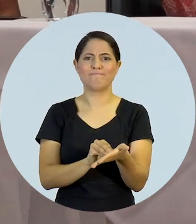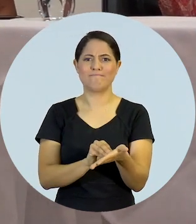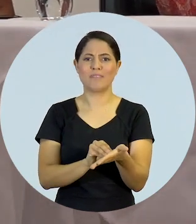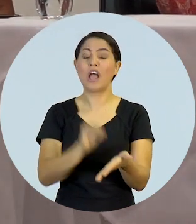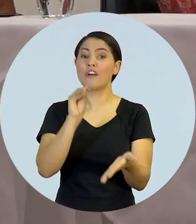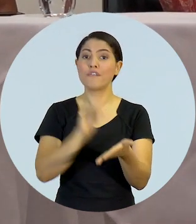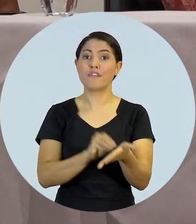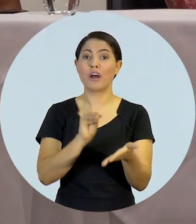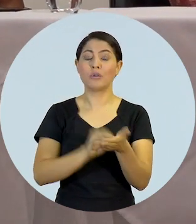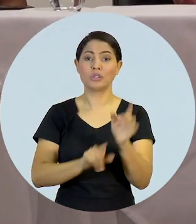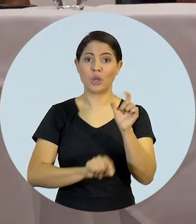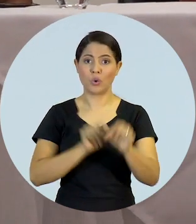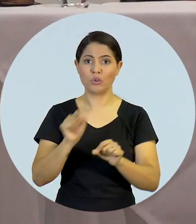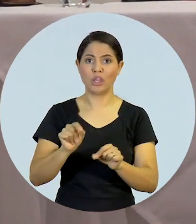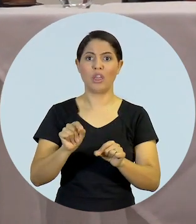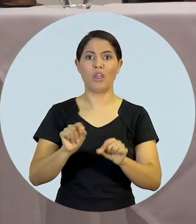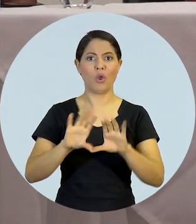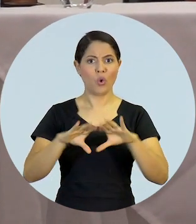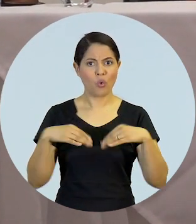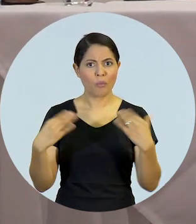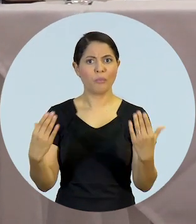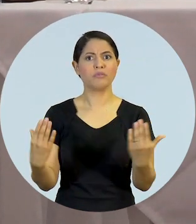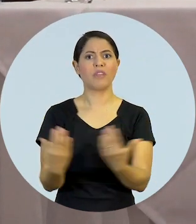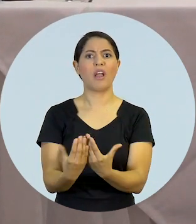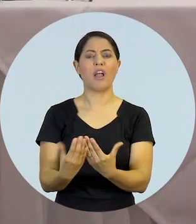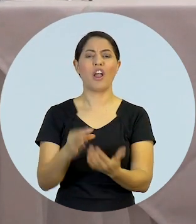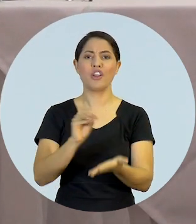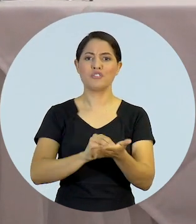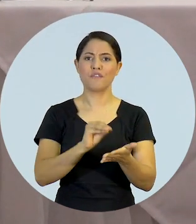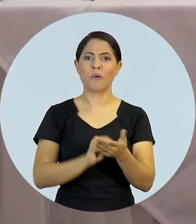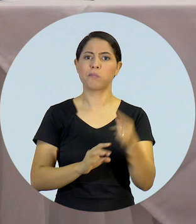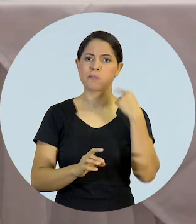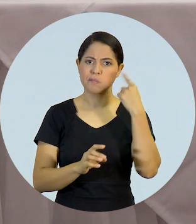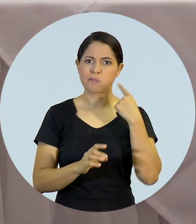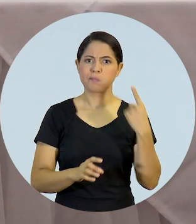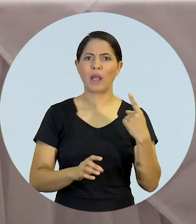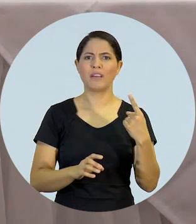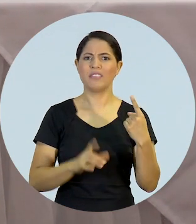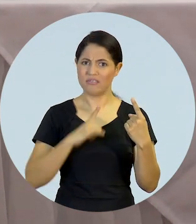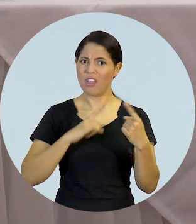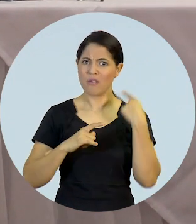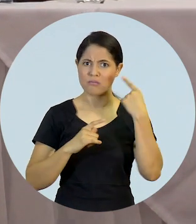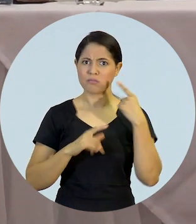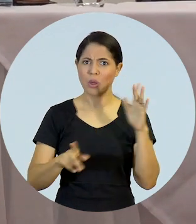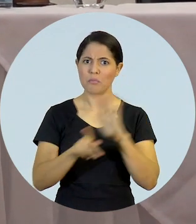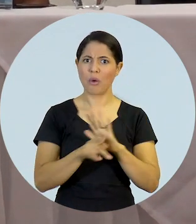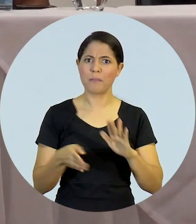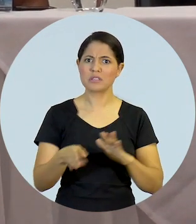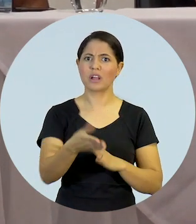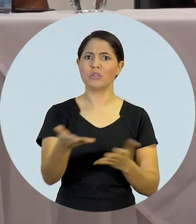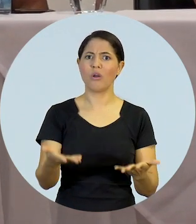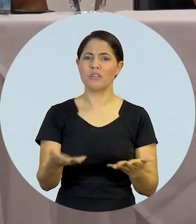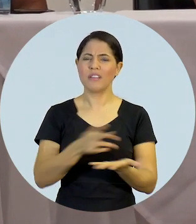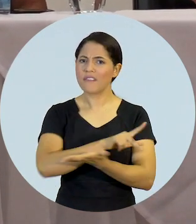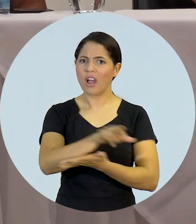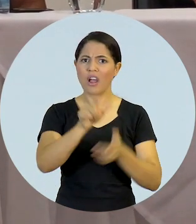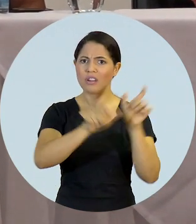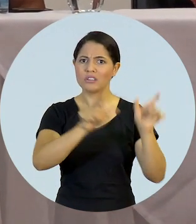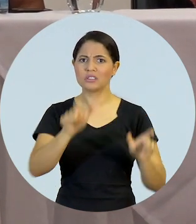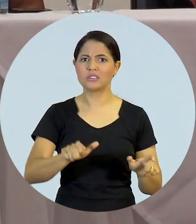às entidades, à comunidade, aos pescadores, aos advogados de pescadores, são tantos,